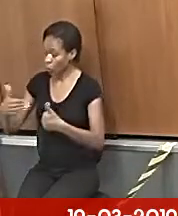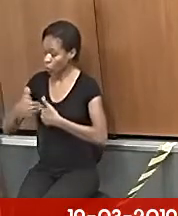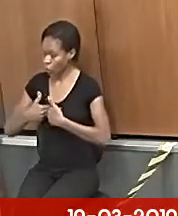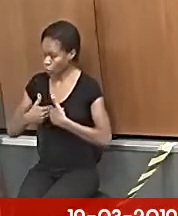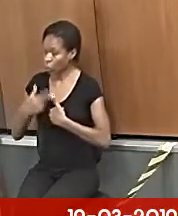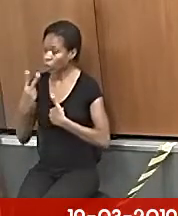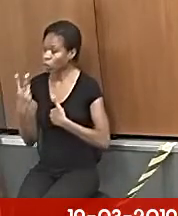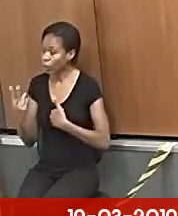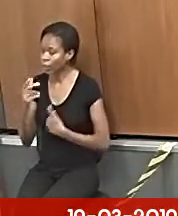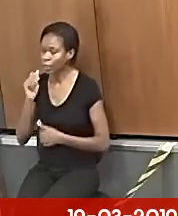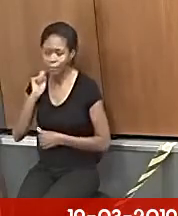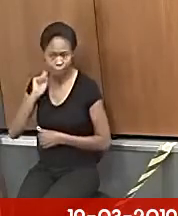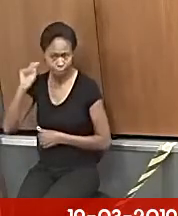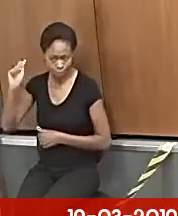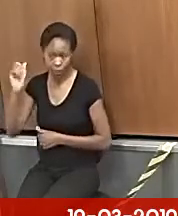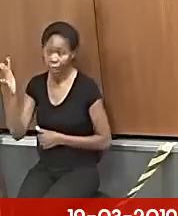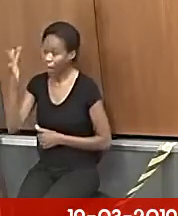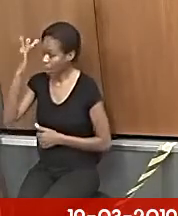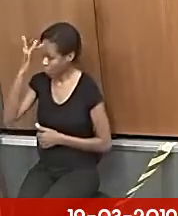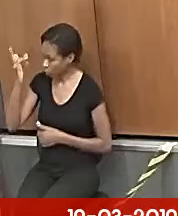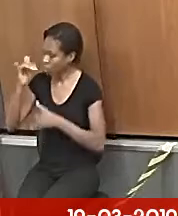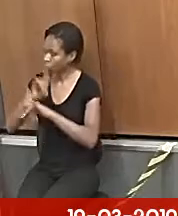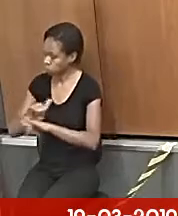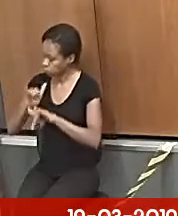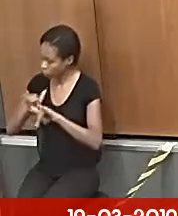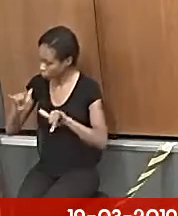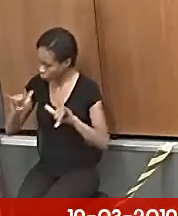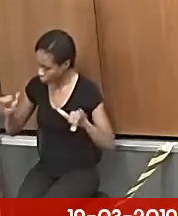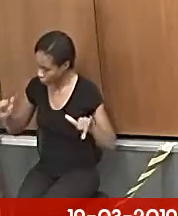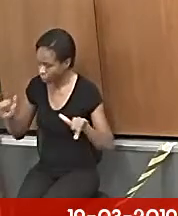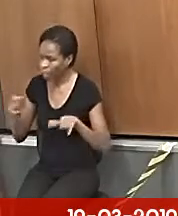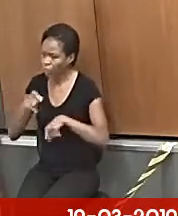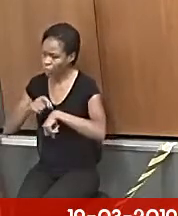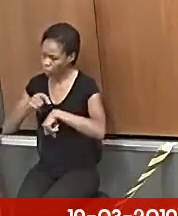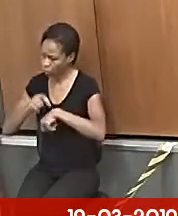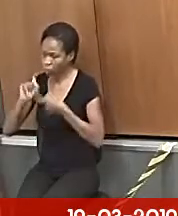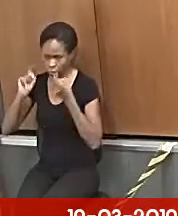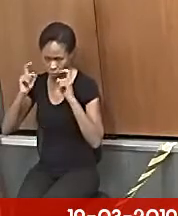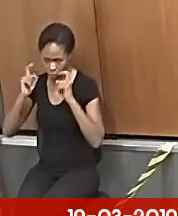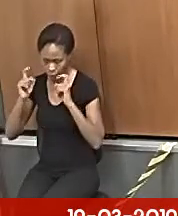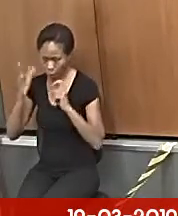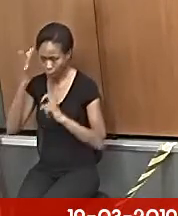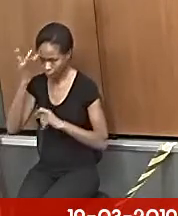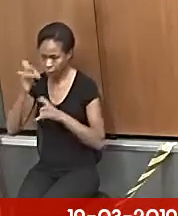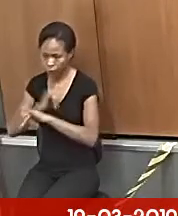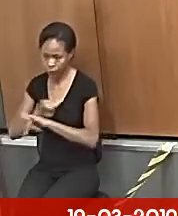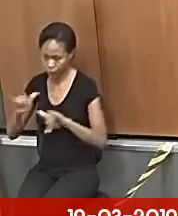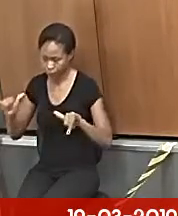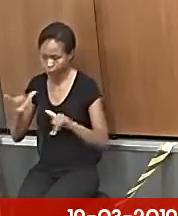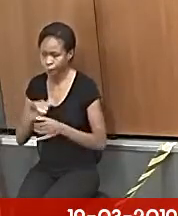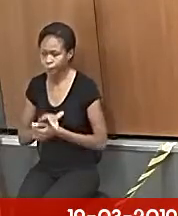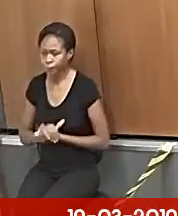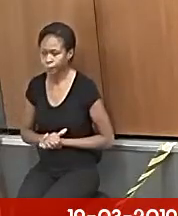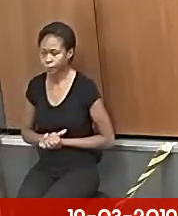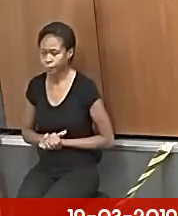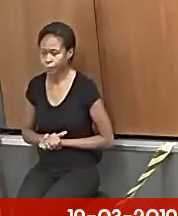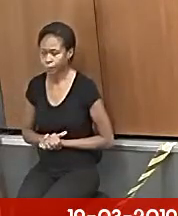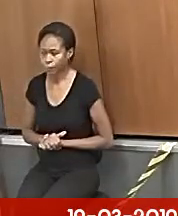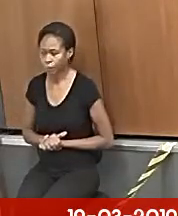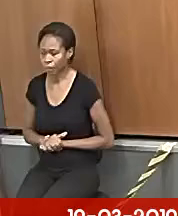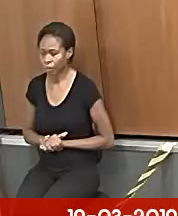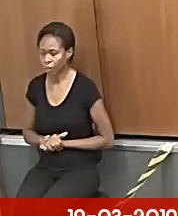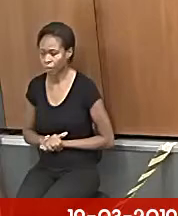dia 2 de abril a mãe não está divulgando aqui durante a reunião tá pessoal eu acho que